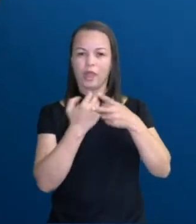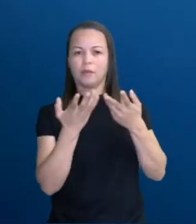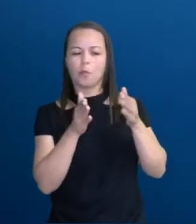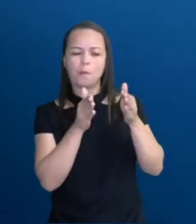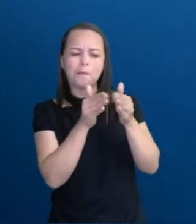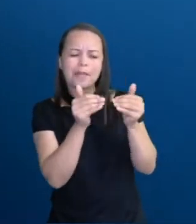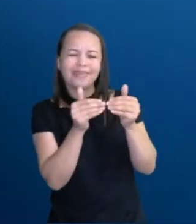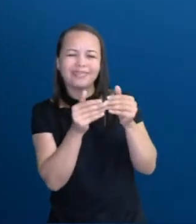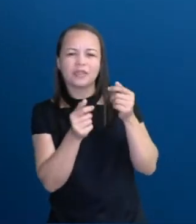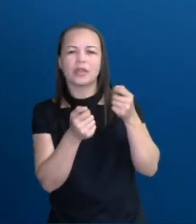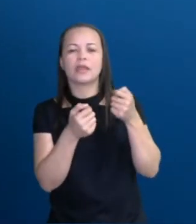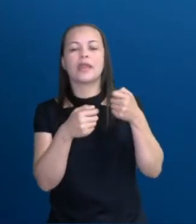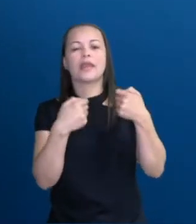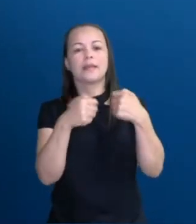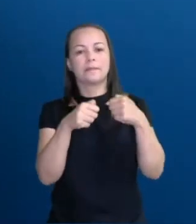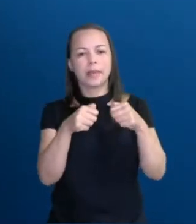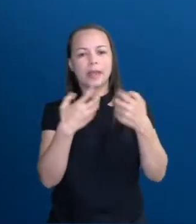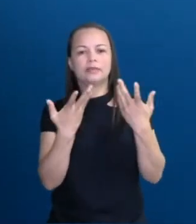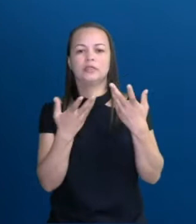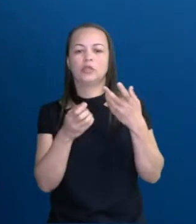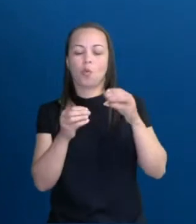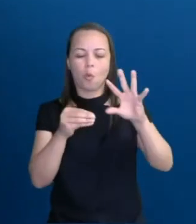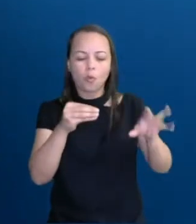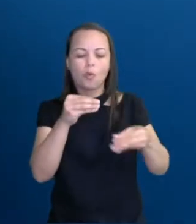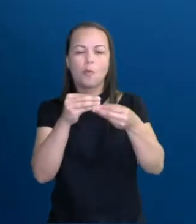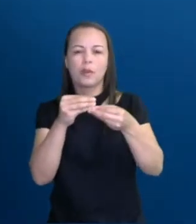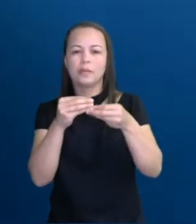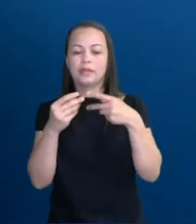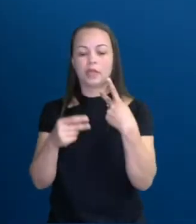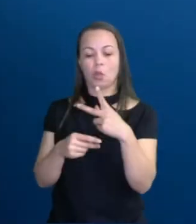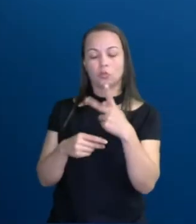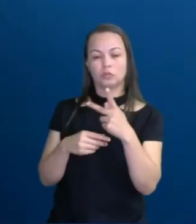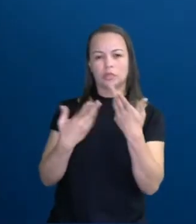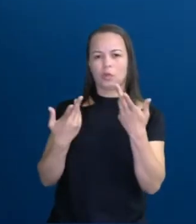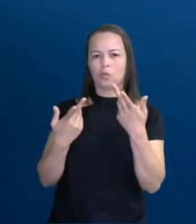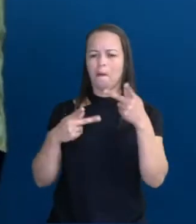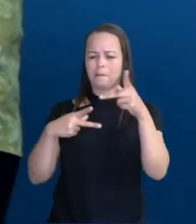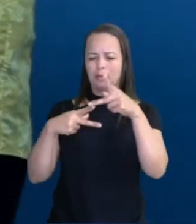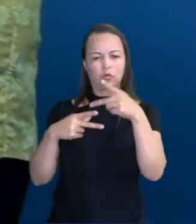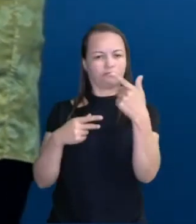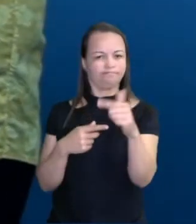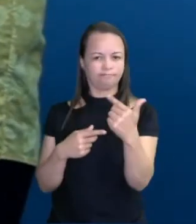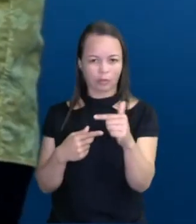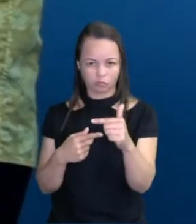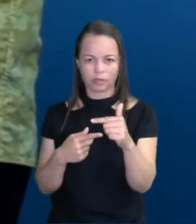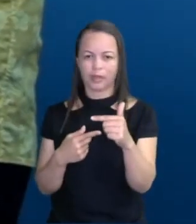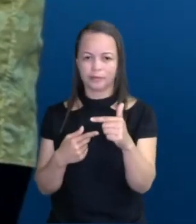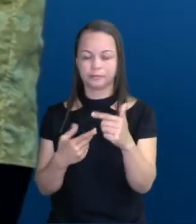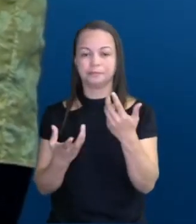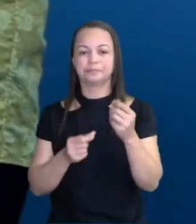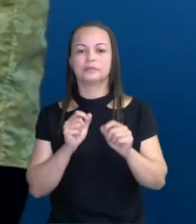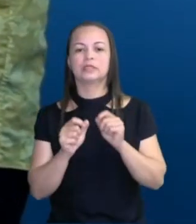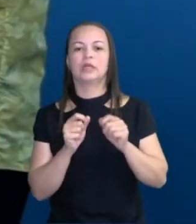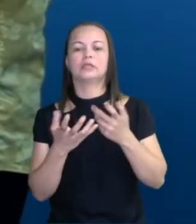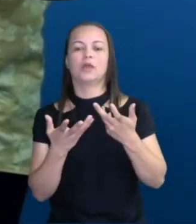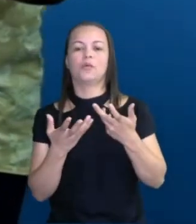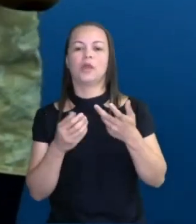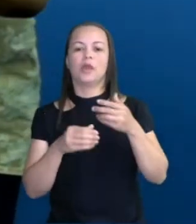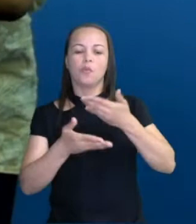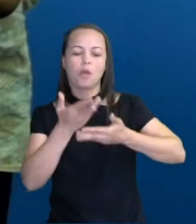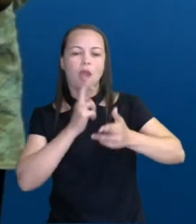socorro percebam que entre o verbo pedir e o seu complemento não há nenhuma preposição é uma relação